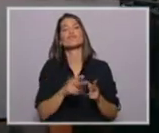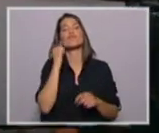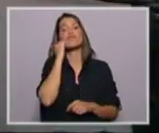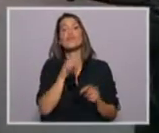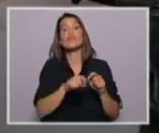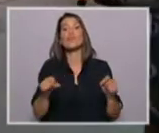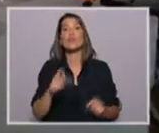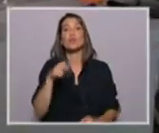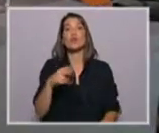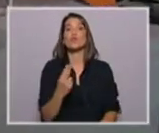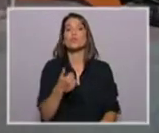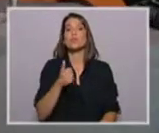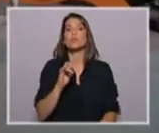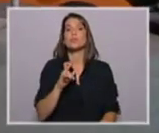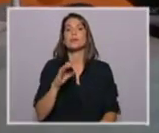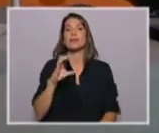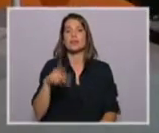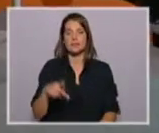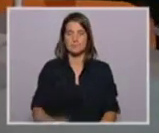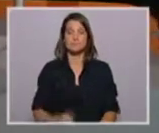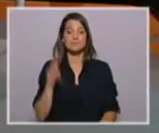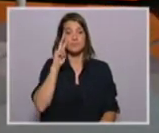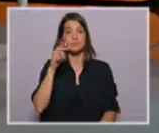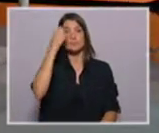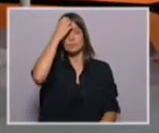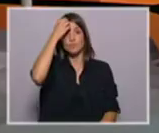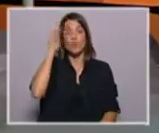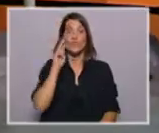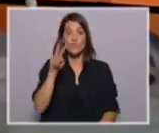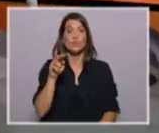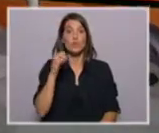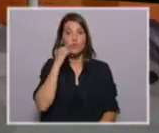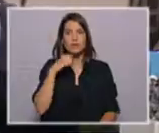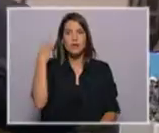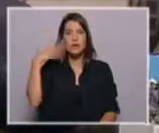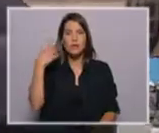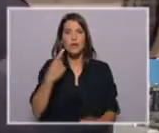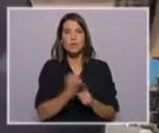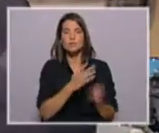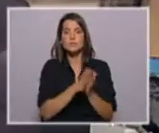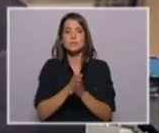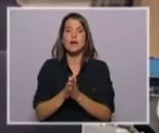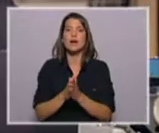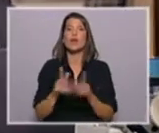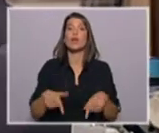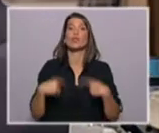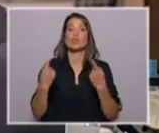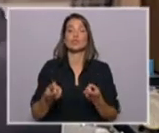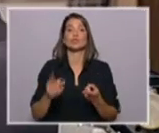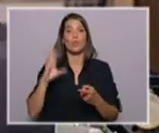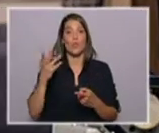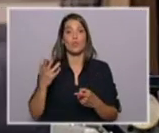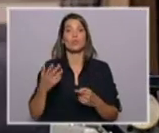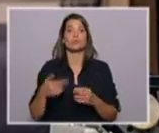a outra história dos bastidores de tudo isto, aparentemente, eles viram o filme, ficaram de tal maneira fascinados com tudo aquilo, que depois, quando foram